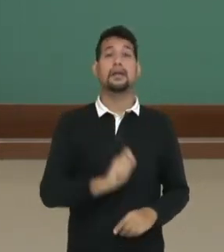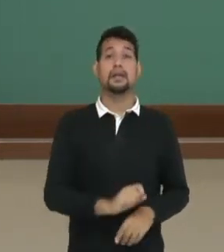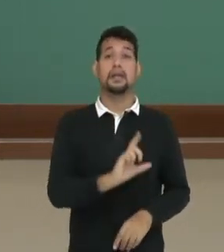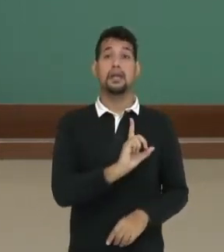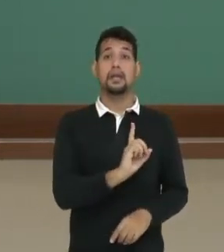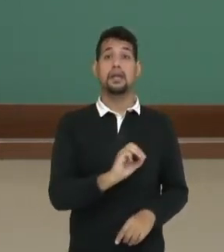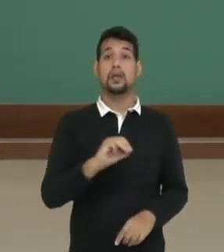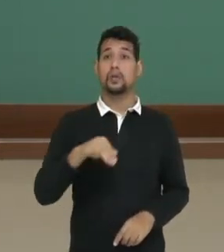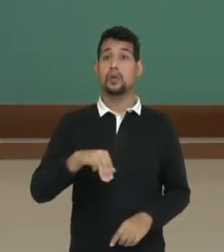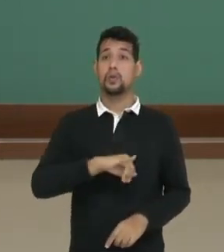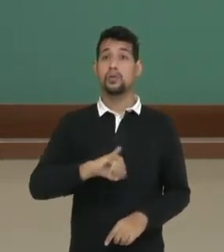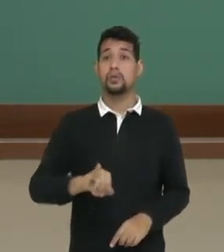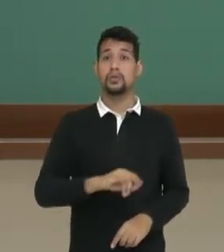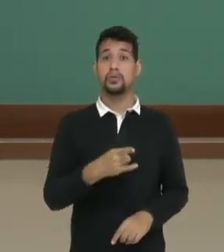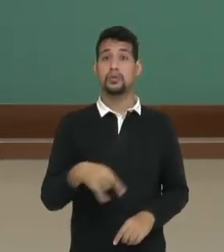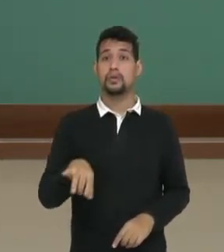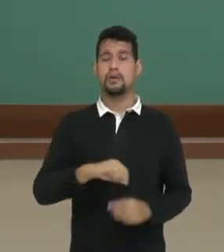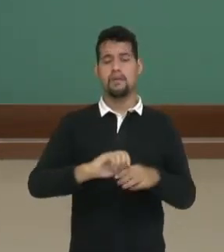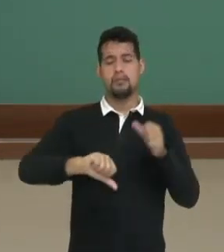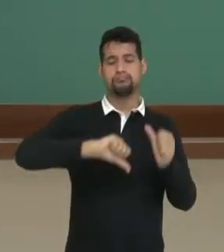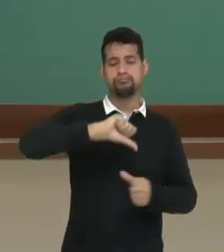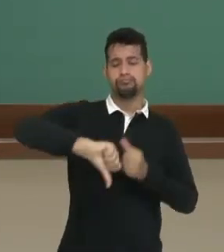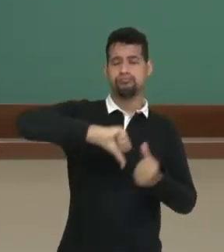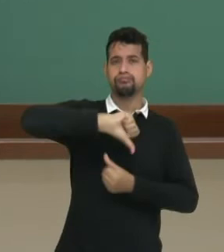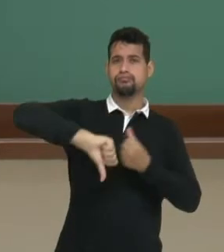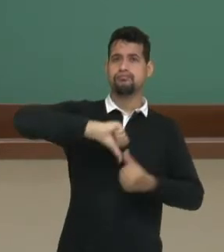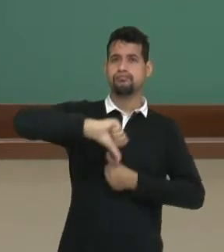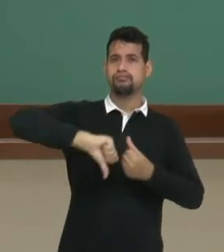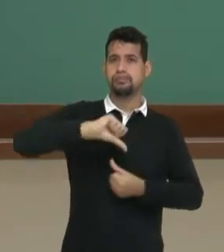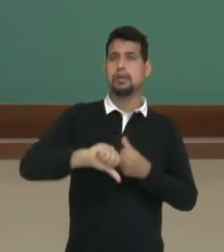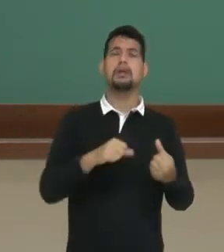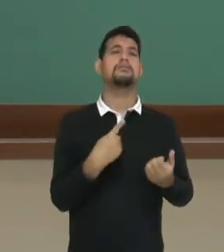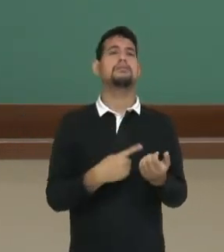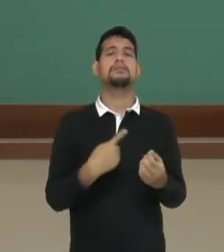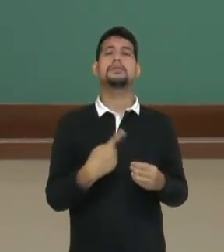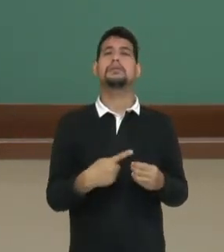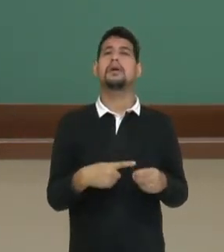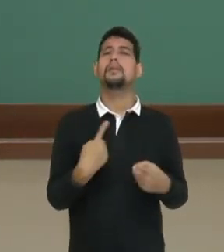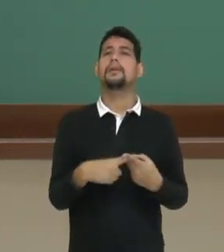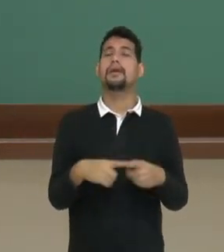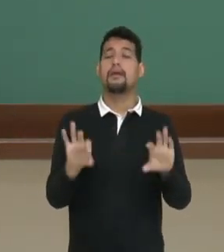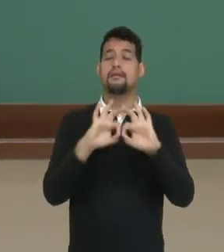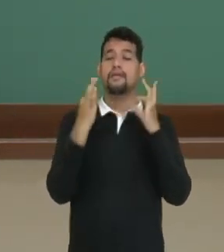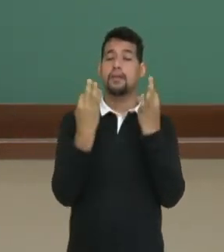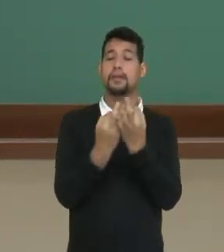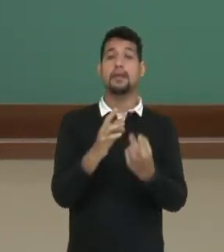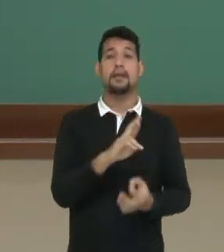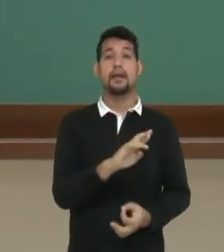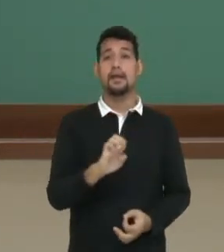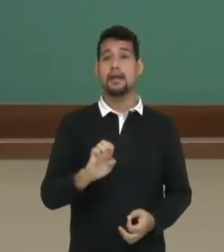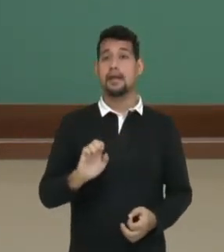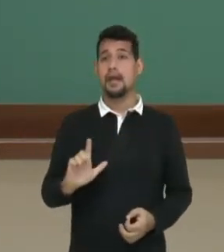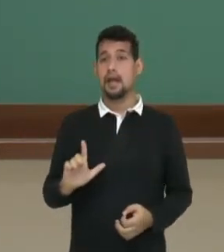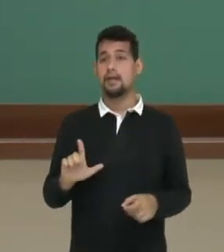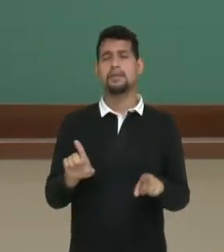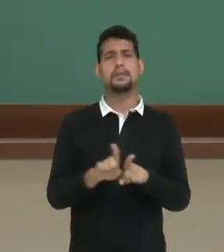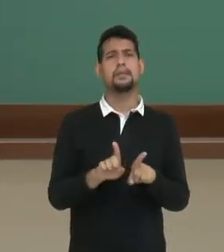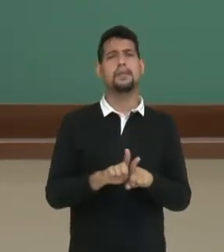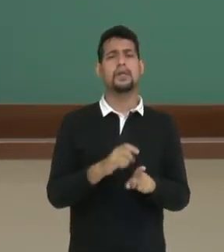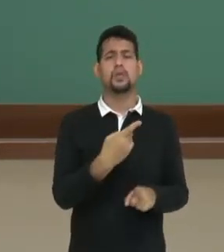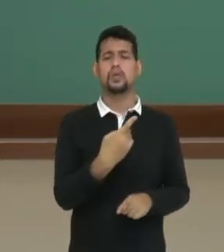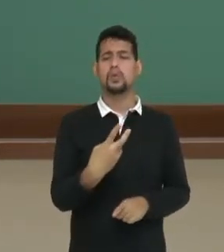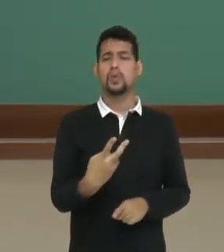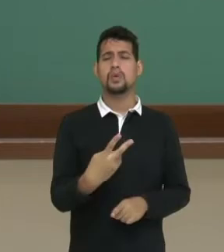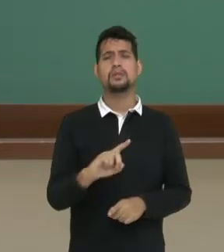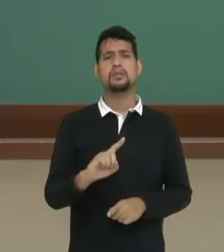VI precisa ir transformando a cidade, afinal de contas, a família real, a corte portuguesa, cerca de 12 mil